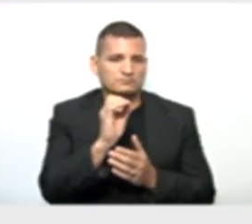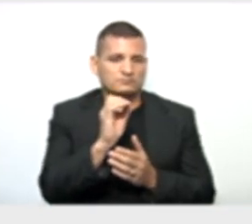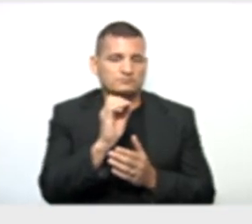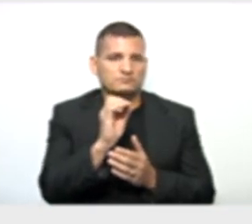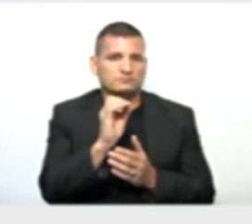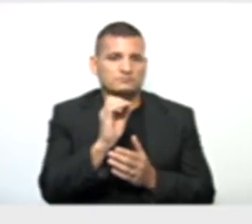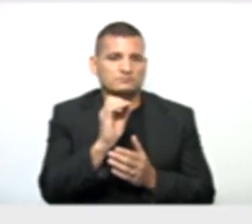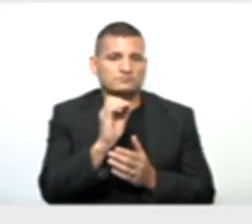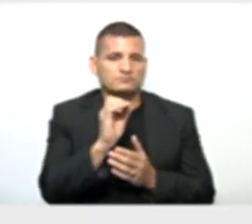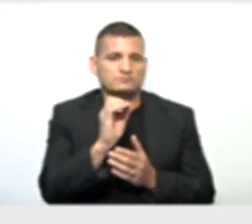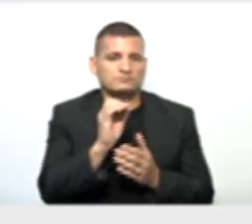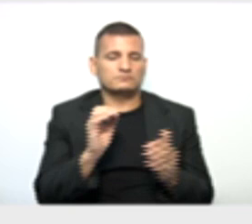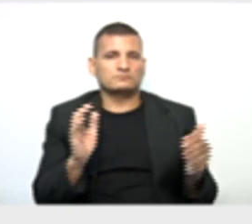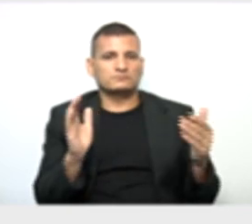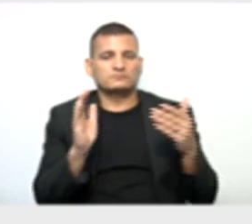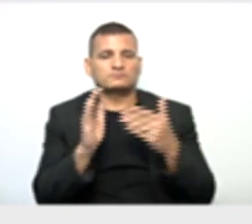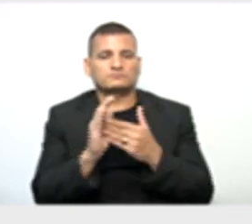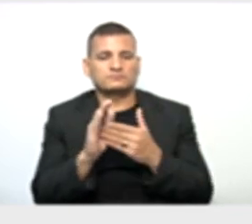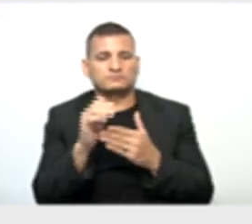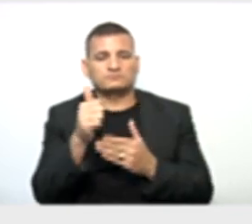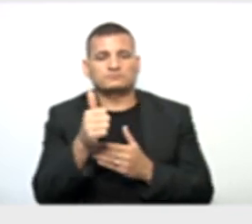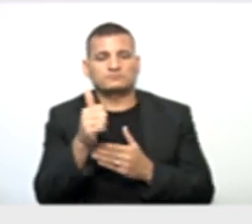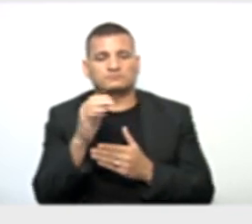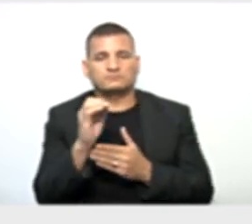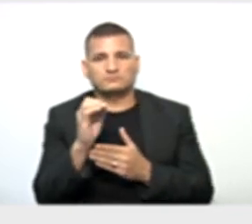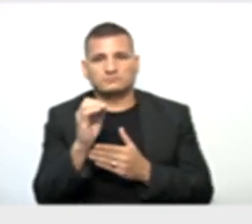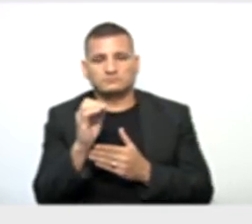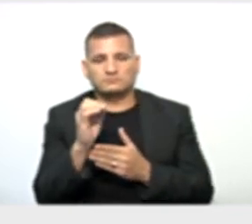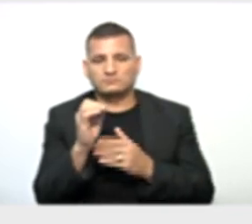1, até chegar em 10.